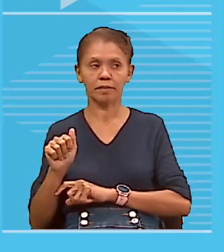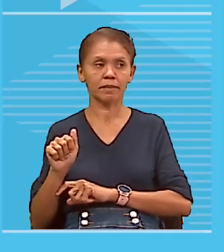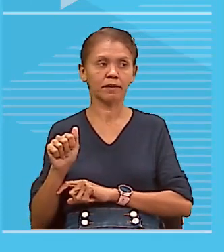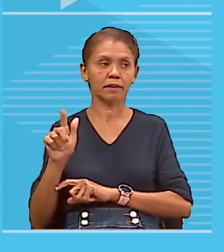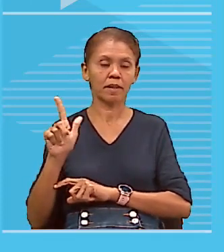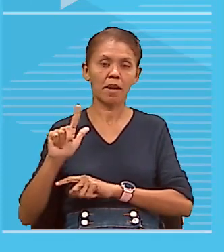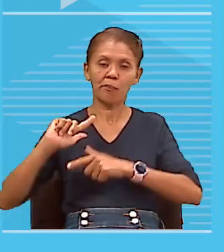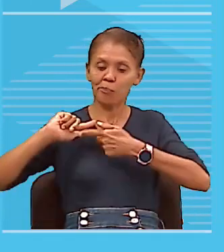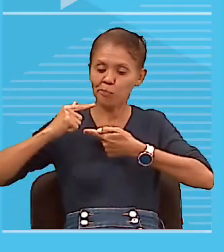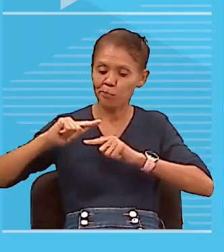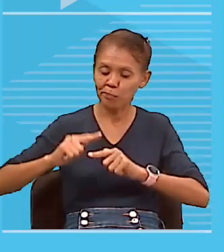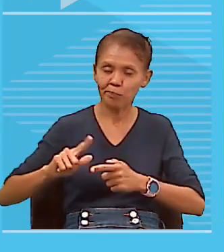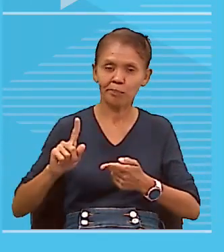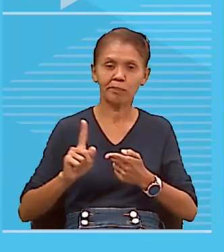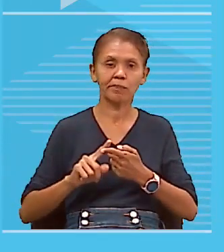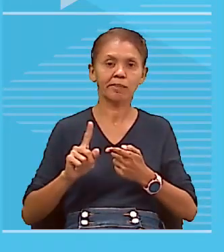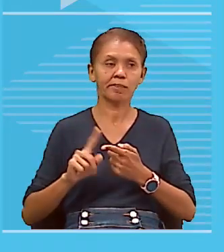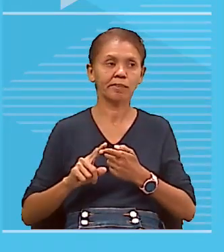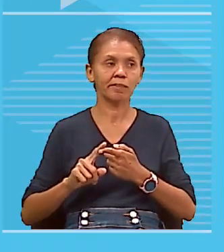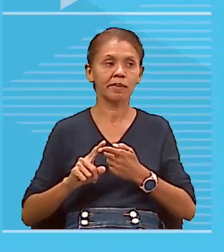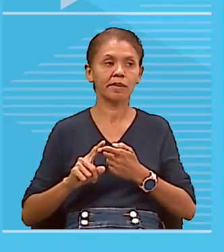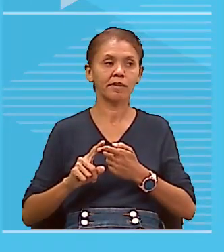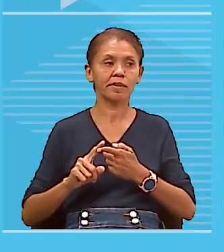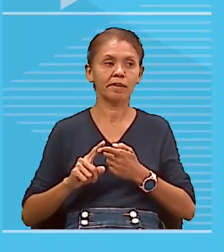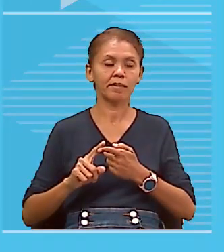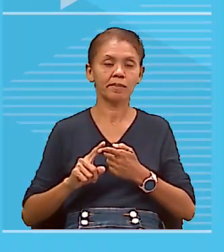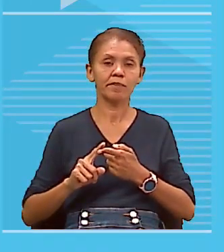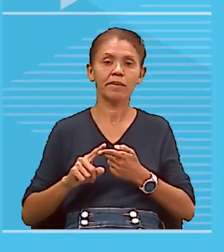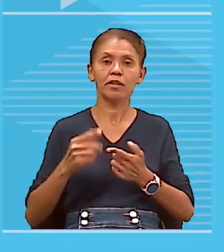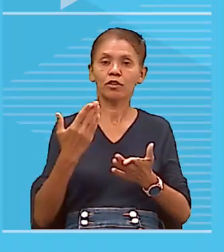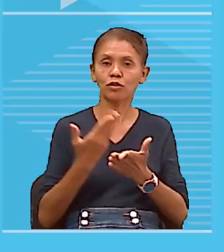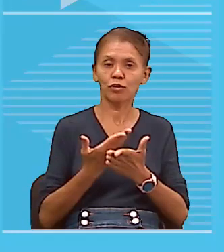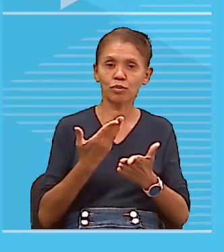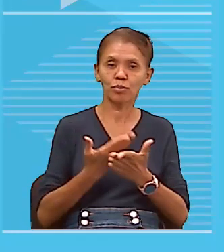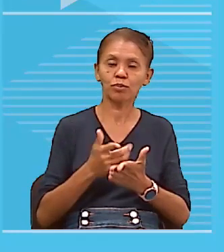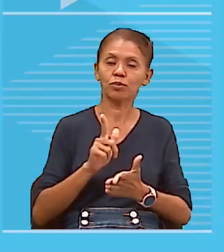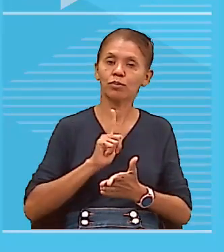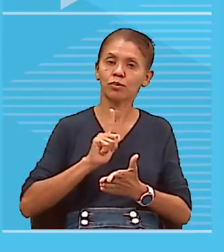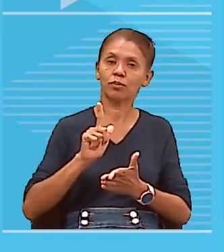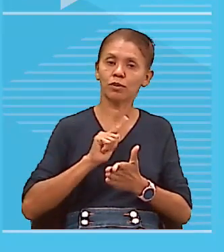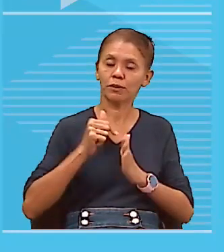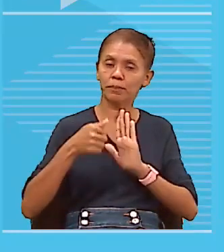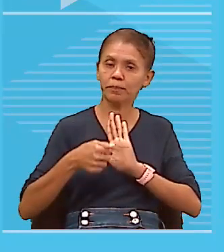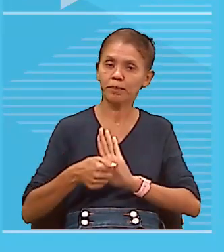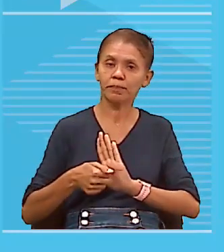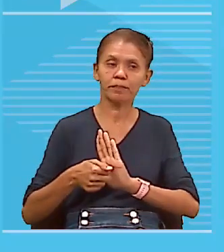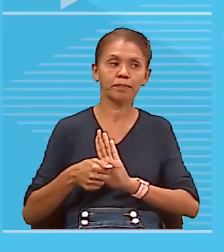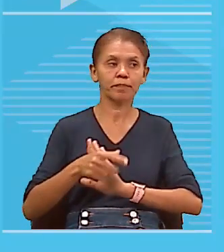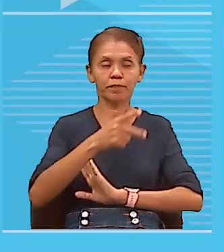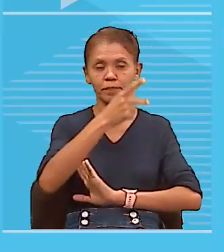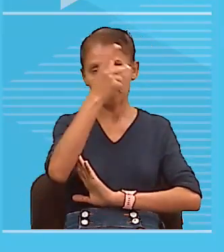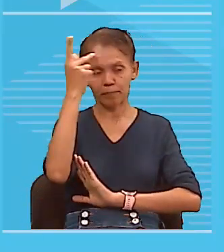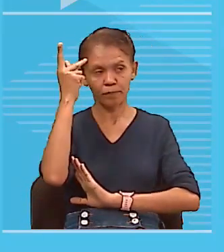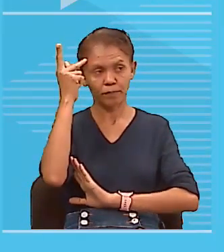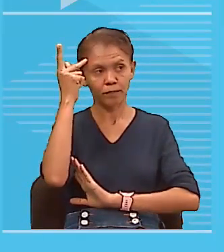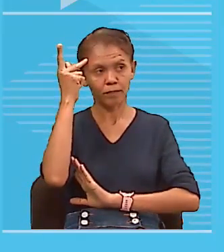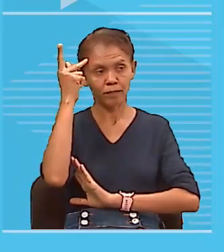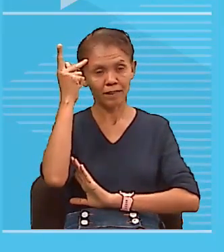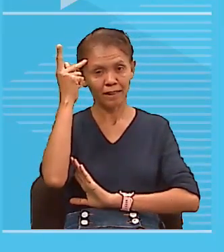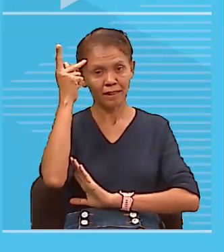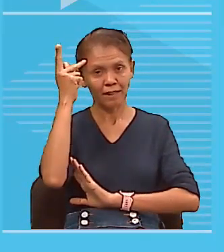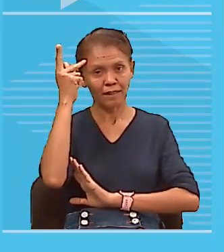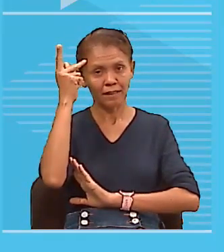as pessoas podem desenvolver asma. Inclusive, existem estudos, né, que apontam que pessoas que tiveram